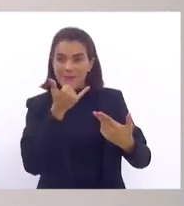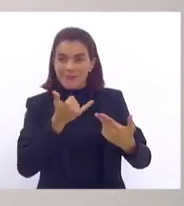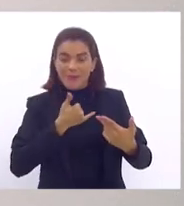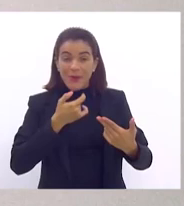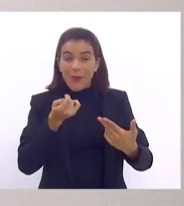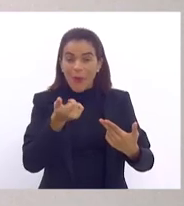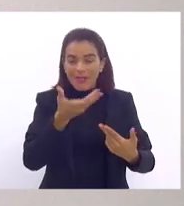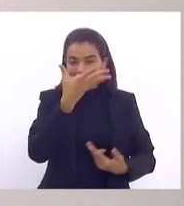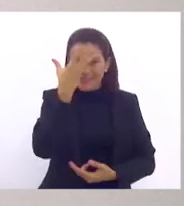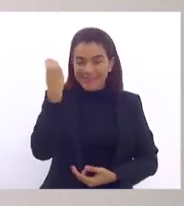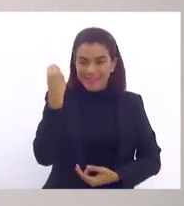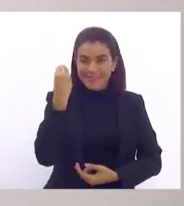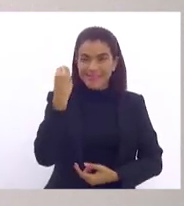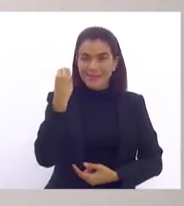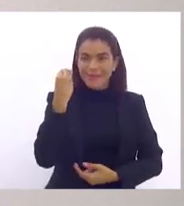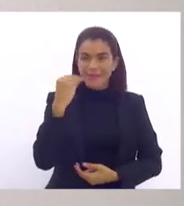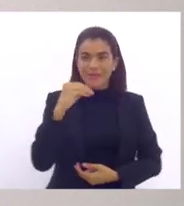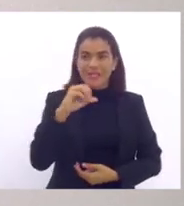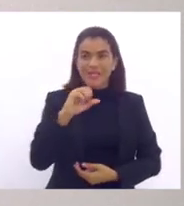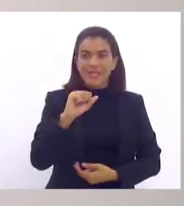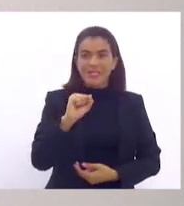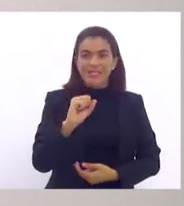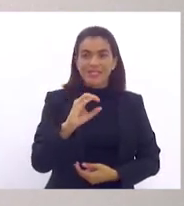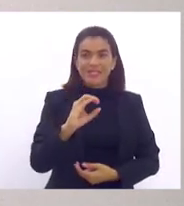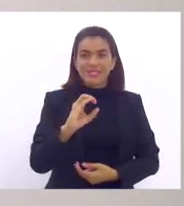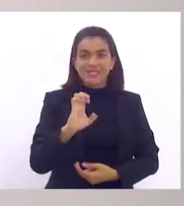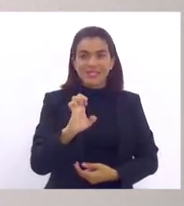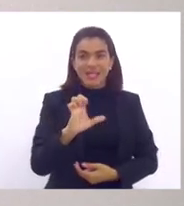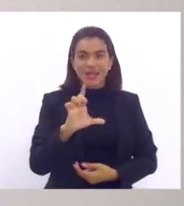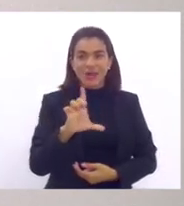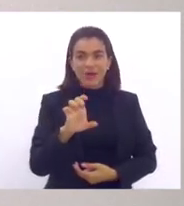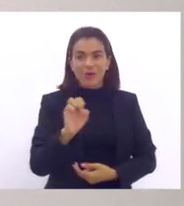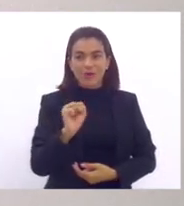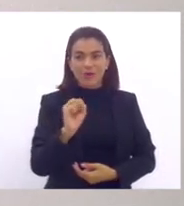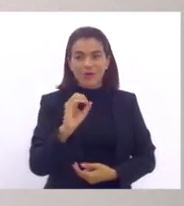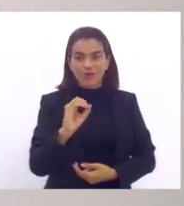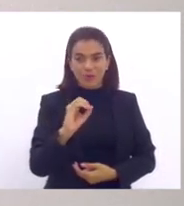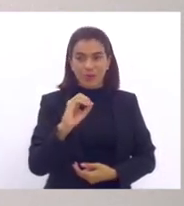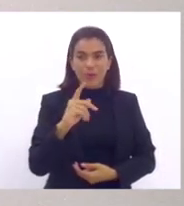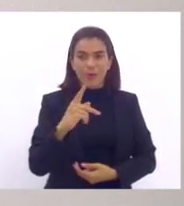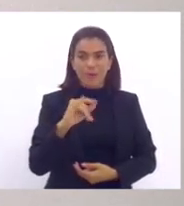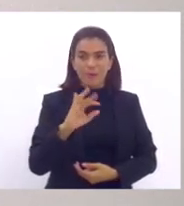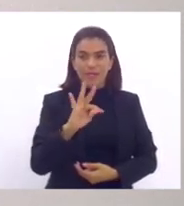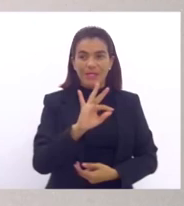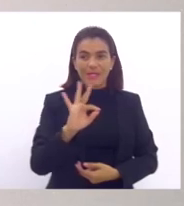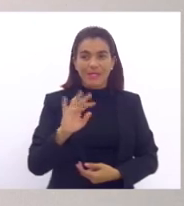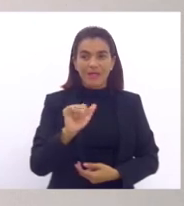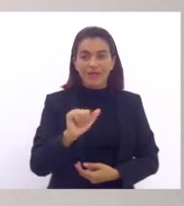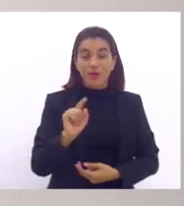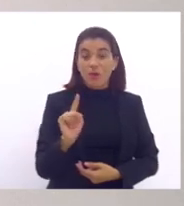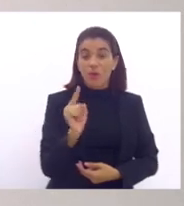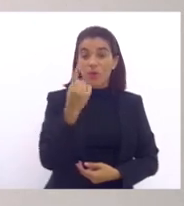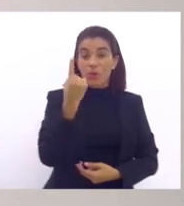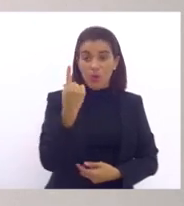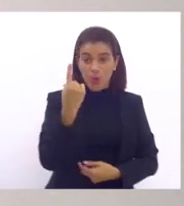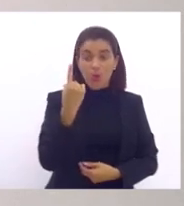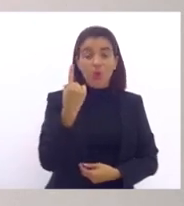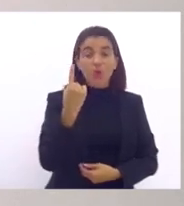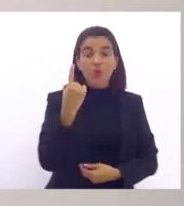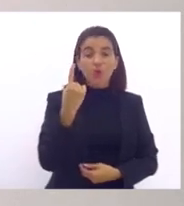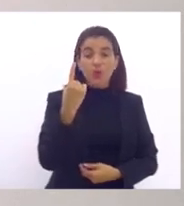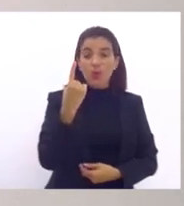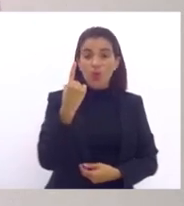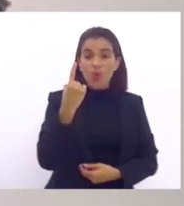esquecer C Pita foi o primeiro e único prefeito de São Paulo afastado por decisão